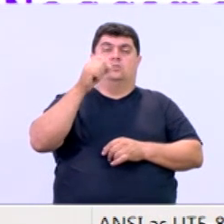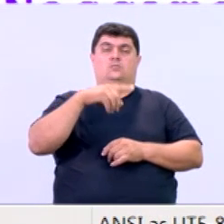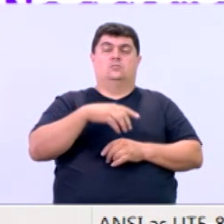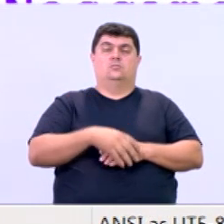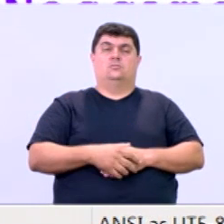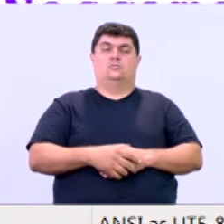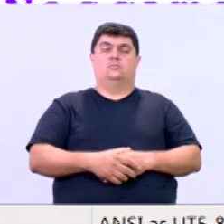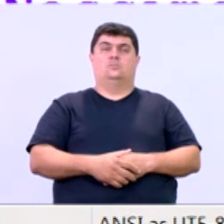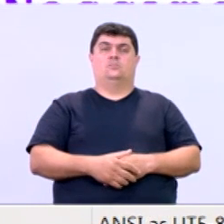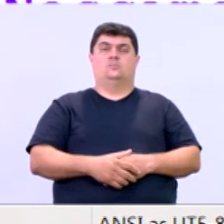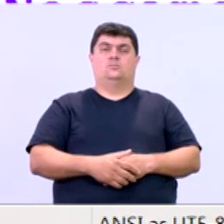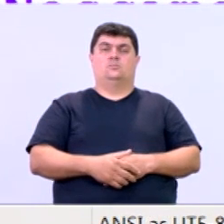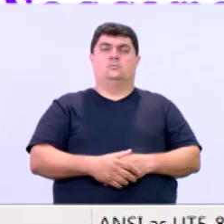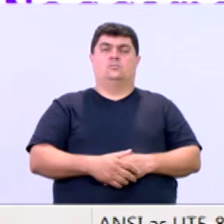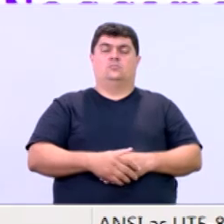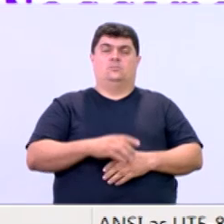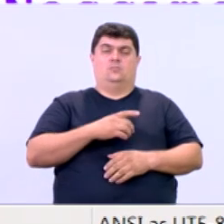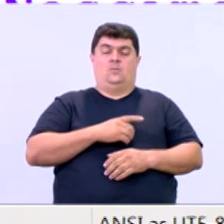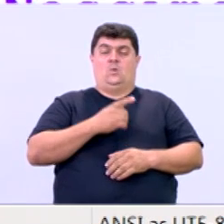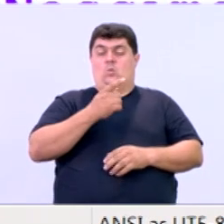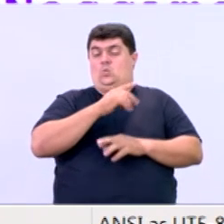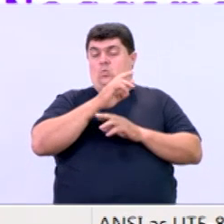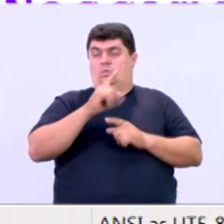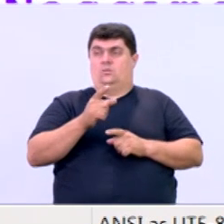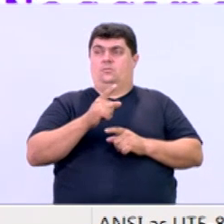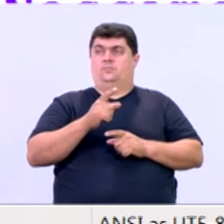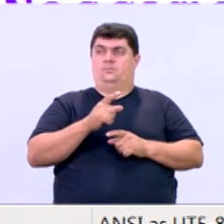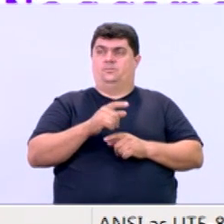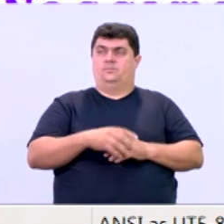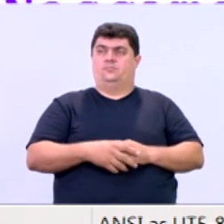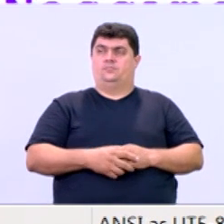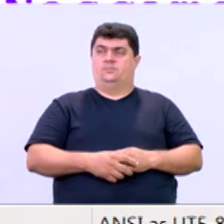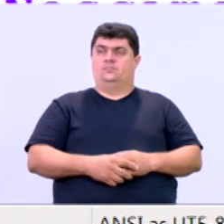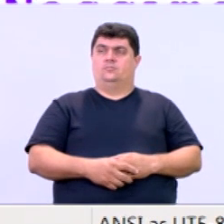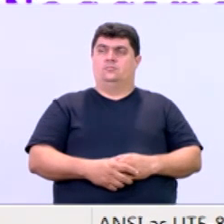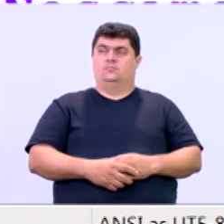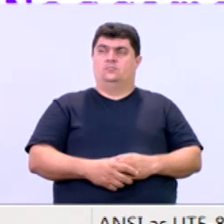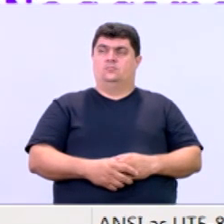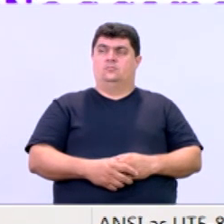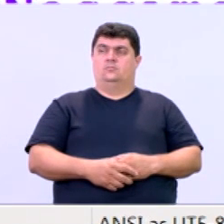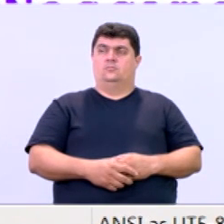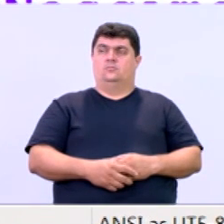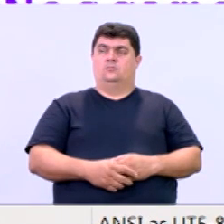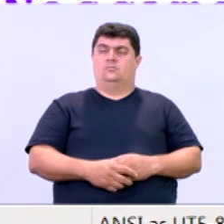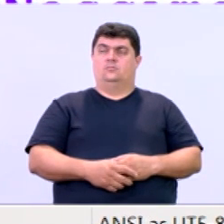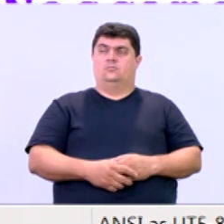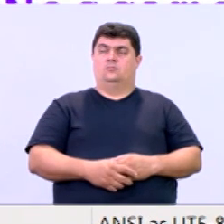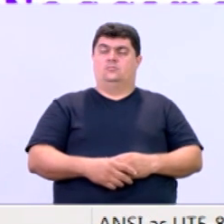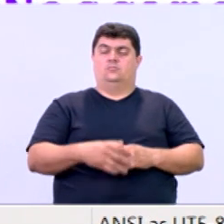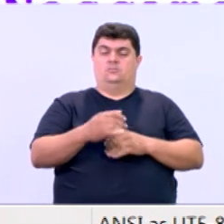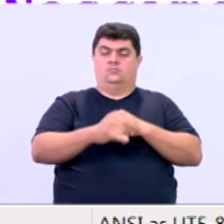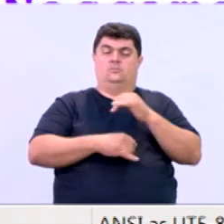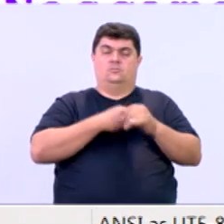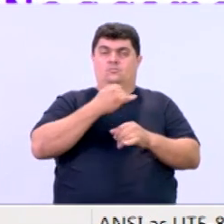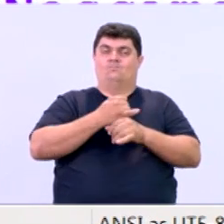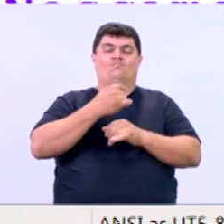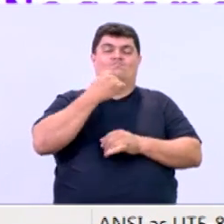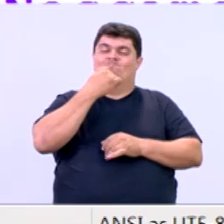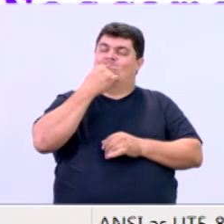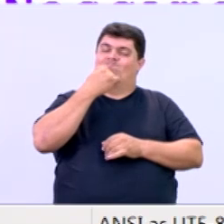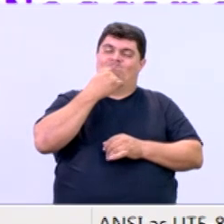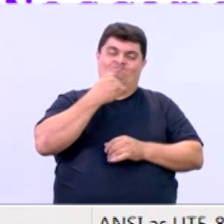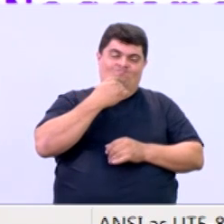Vocês vão ver que tem uma diferenciação da data de nascimento. Olha aqui. O Internet Explorer ele não dá